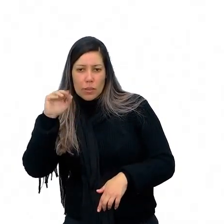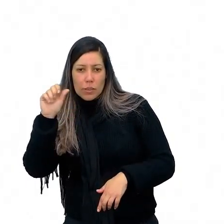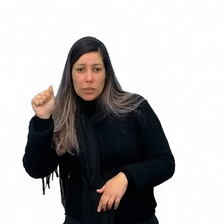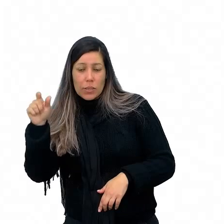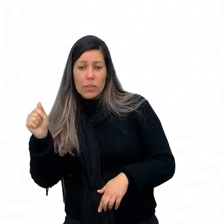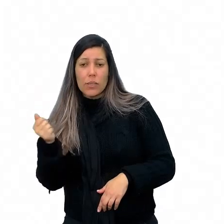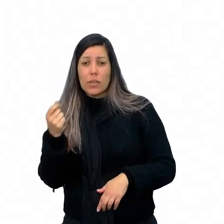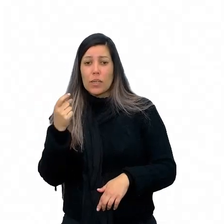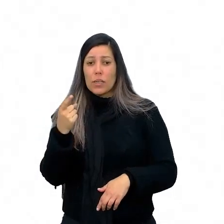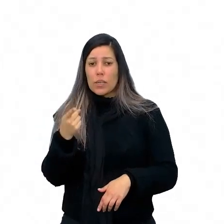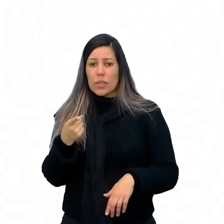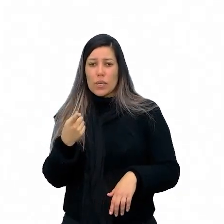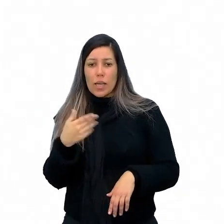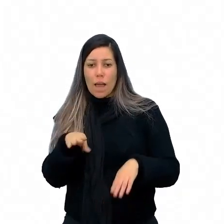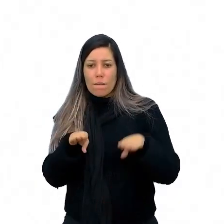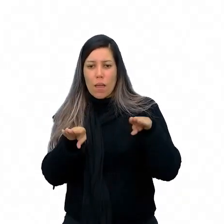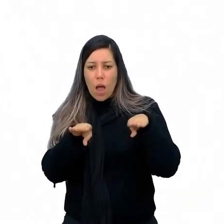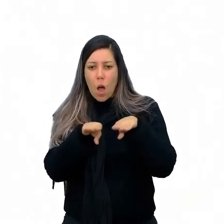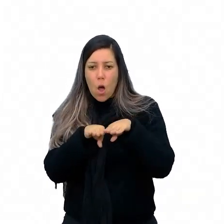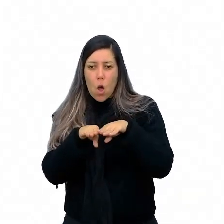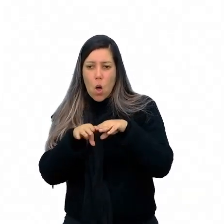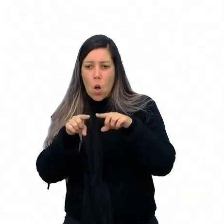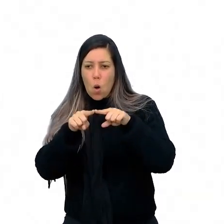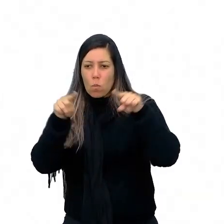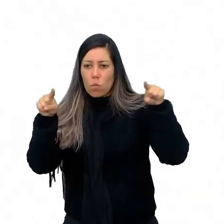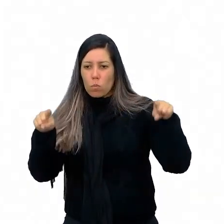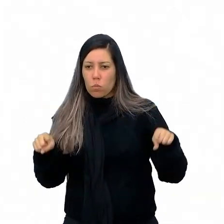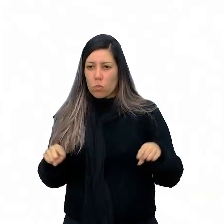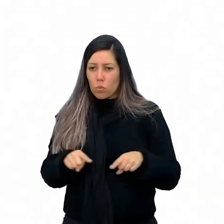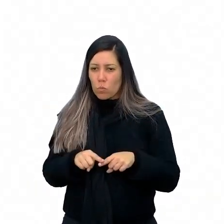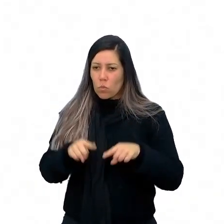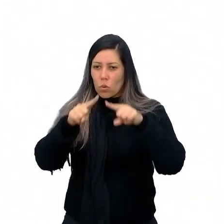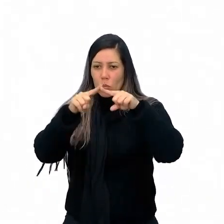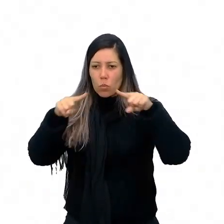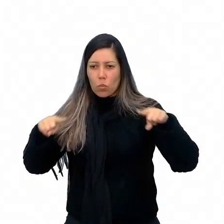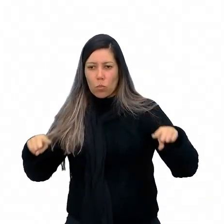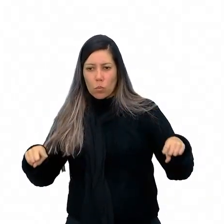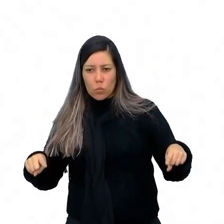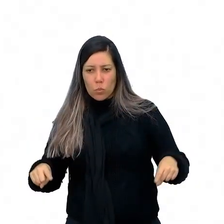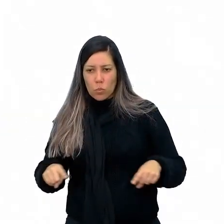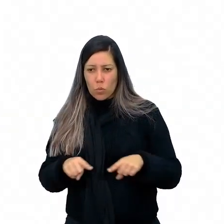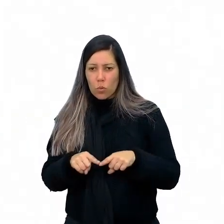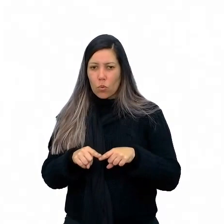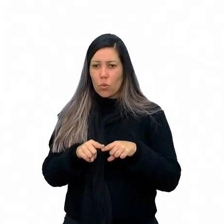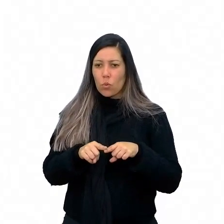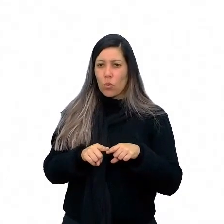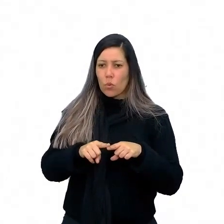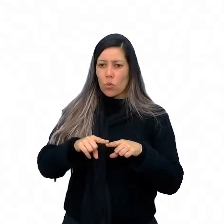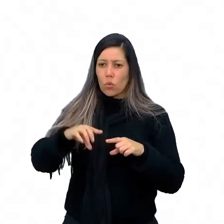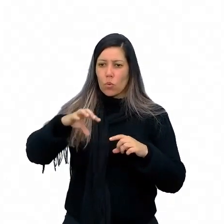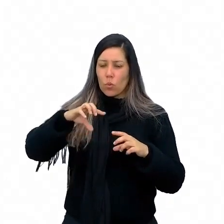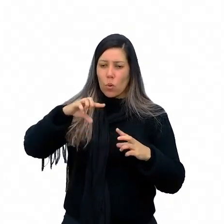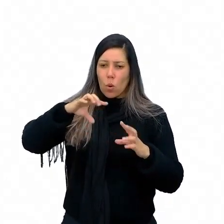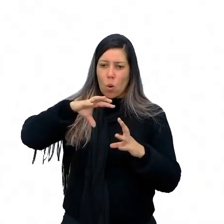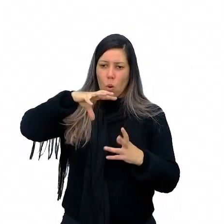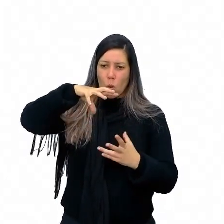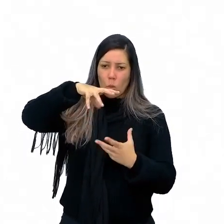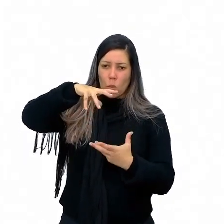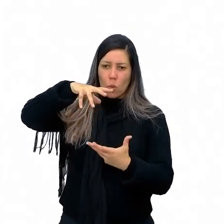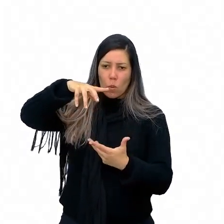de posição, poliedros, prismas e pirâmides, cilindros, cones e esferas. Tá bem?